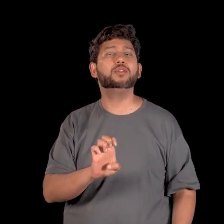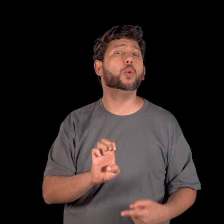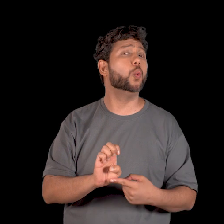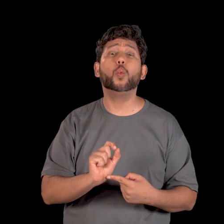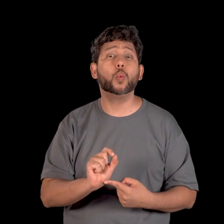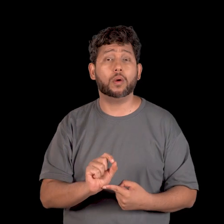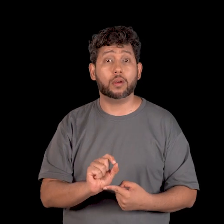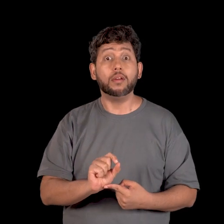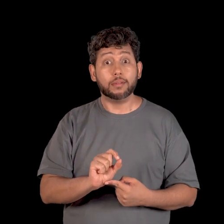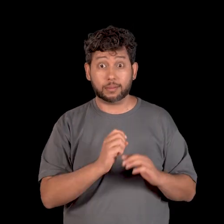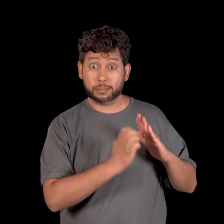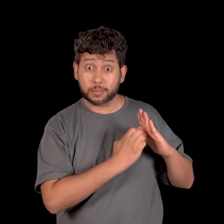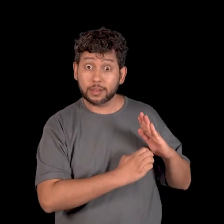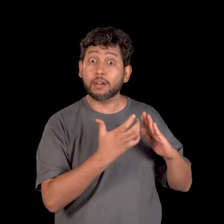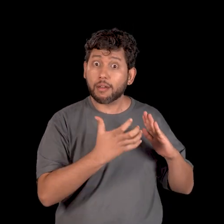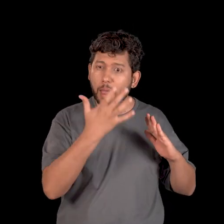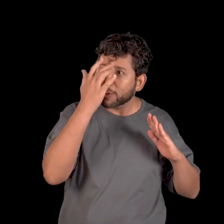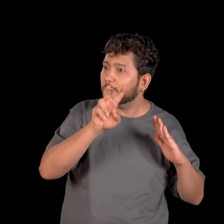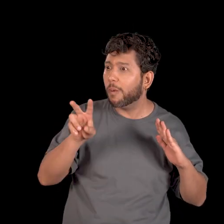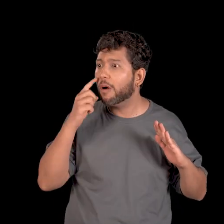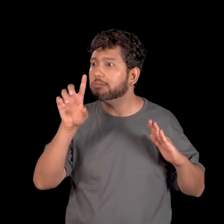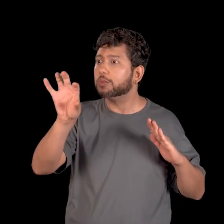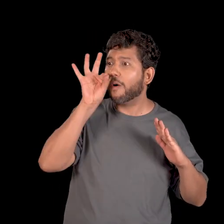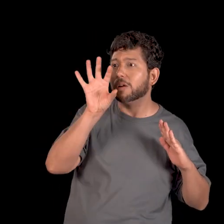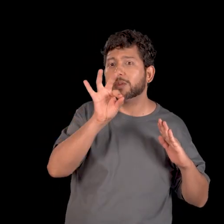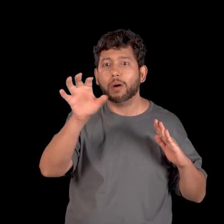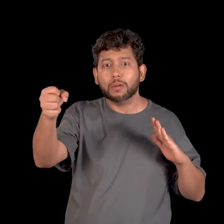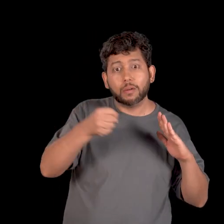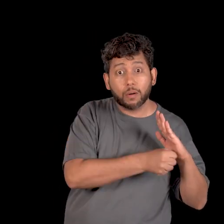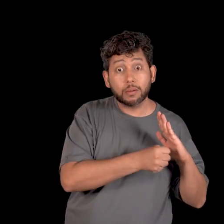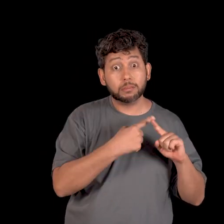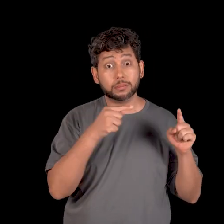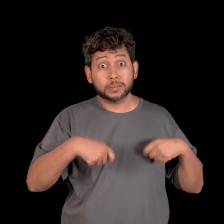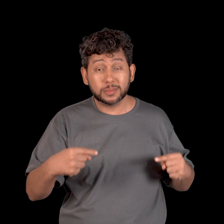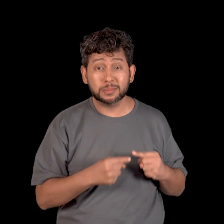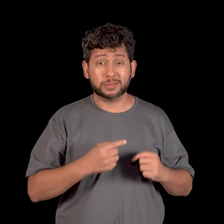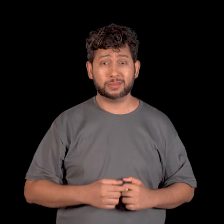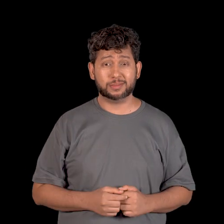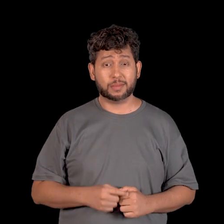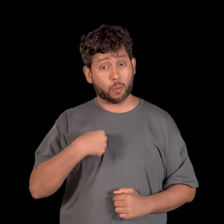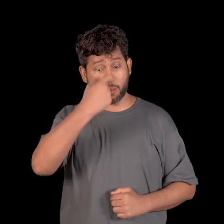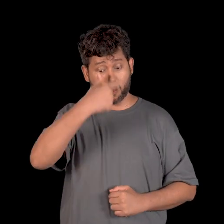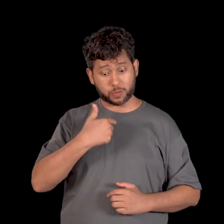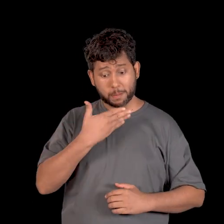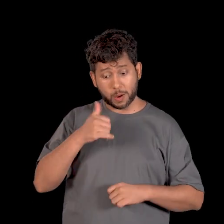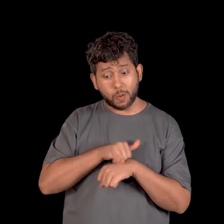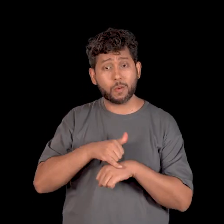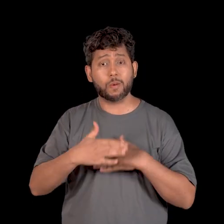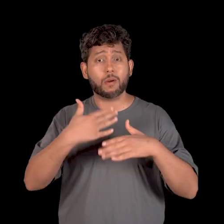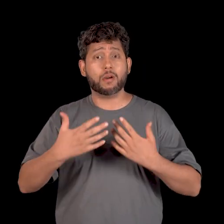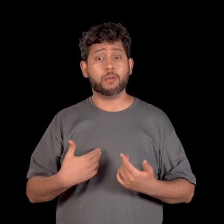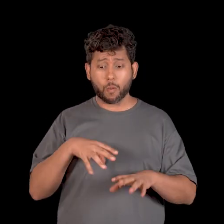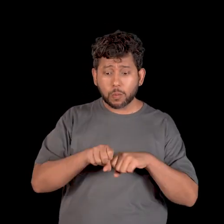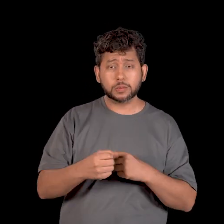menção ao conjunto de conhecimentos, habilidades e qualidades desejadas pelos grandes empregadores. Aprimorar